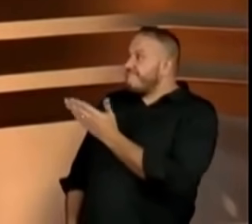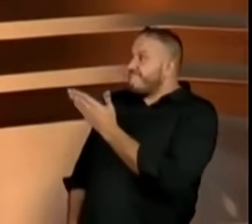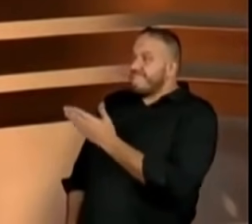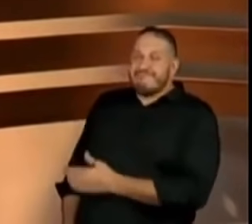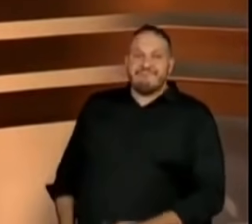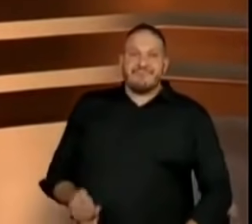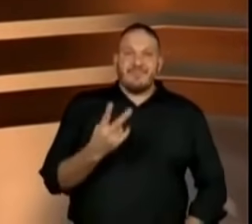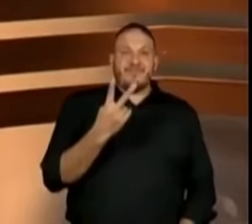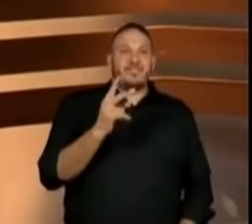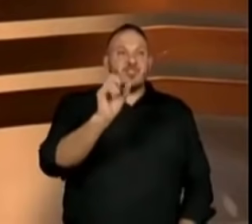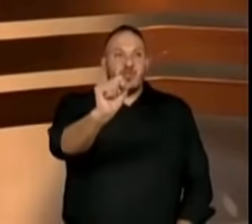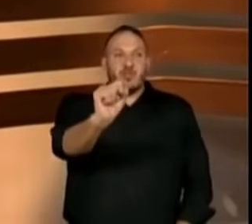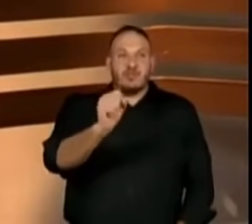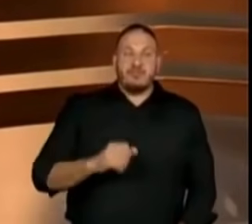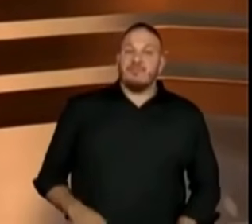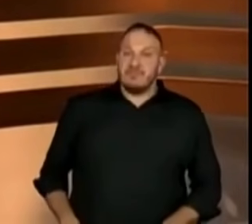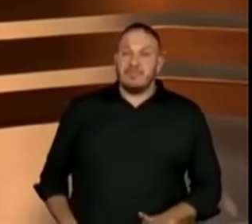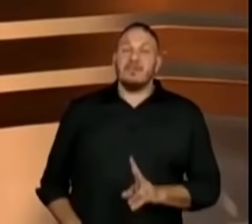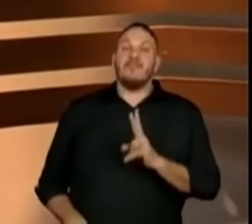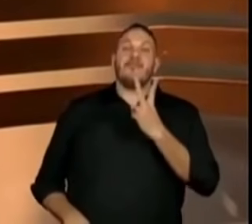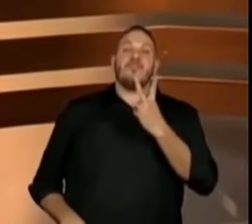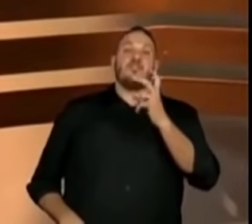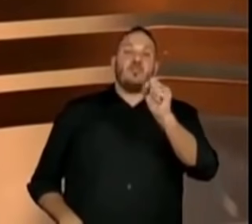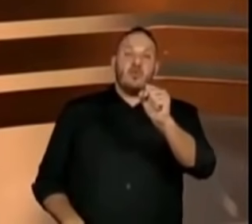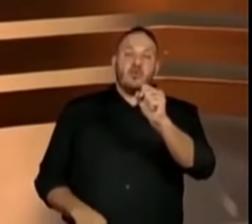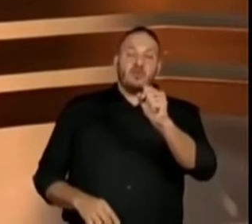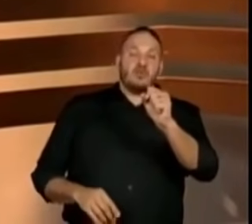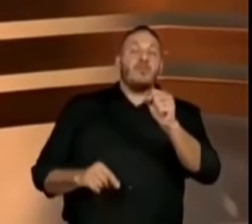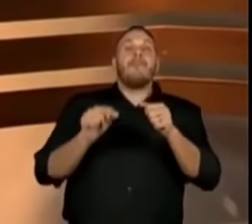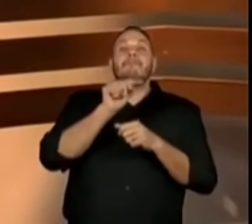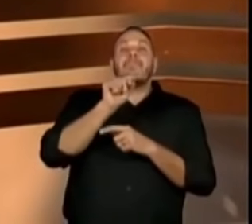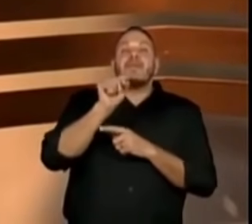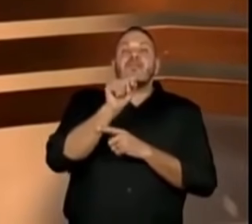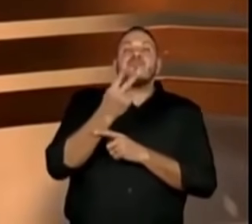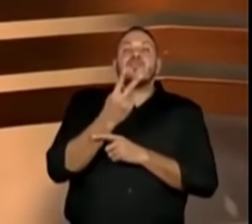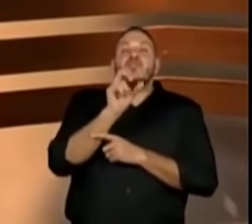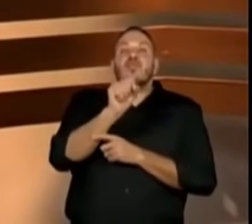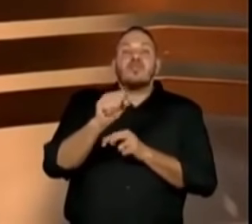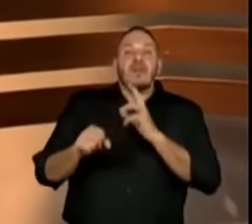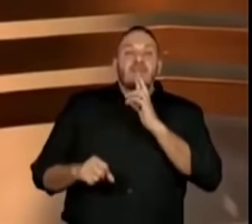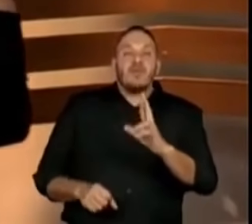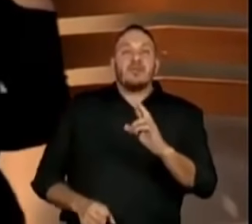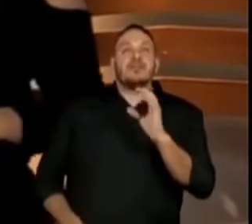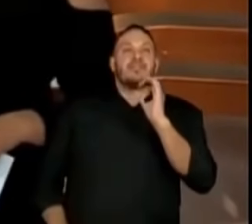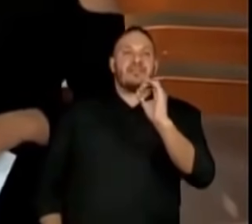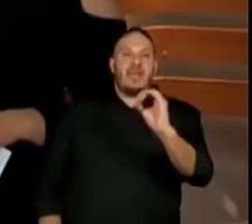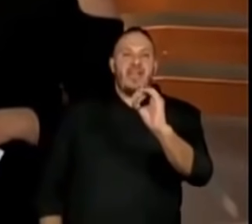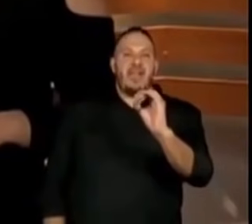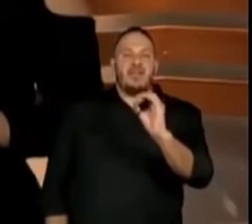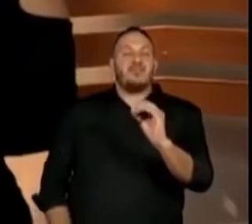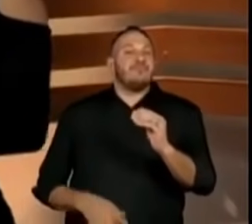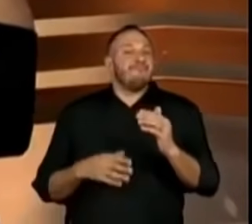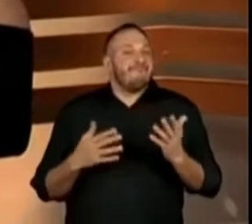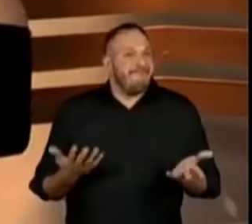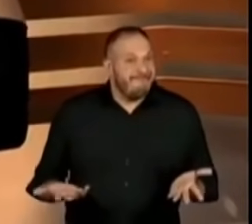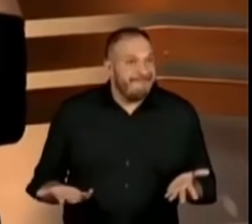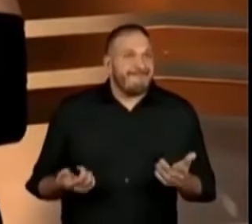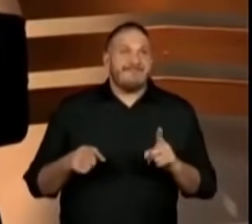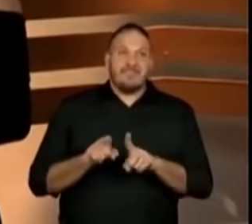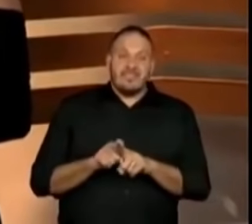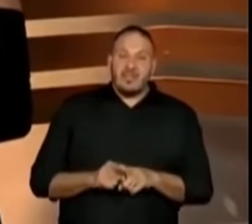28. E 28 menos 28 é igual a zero.